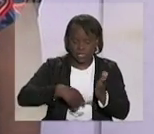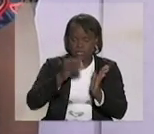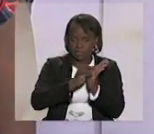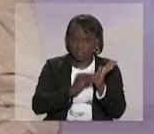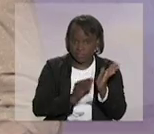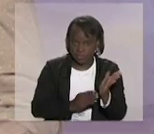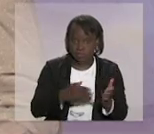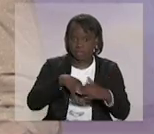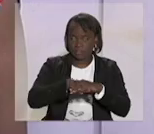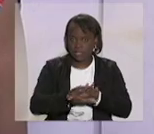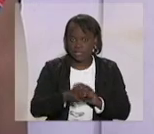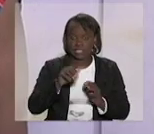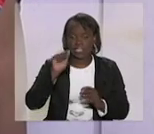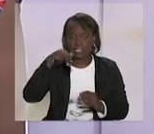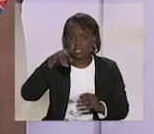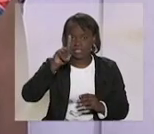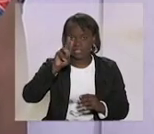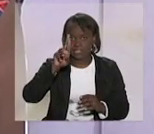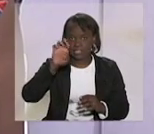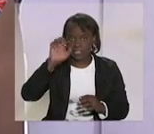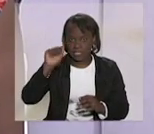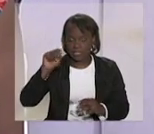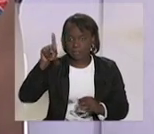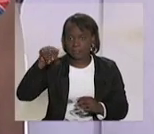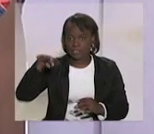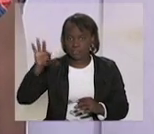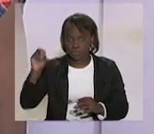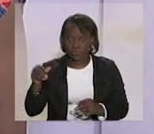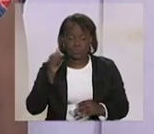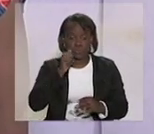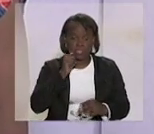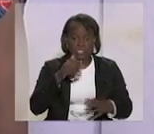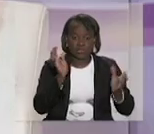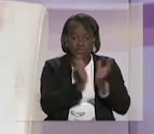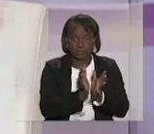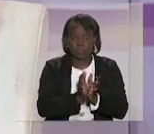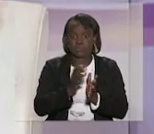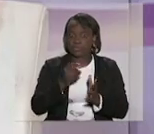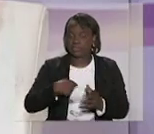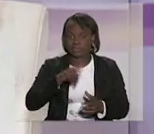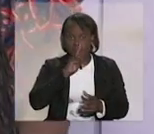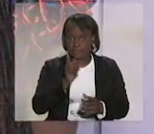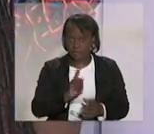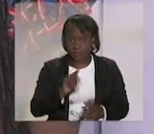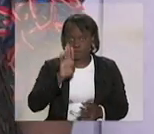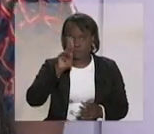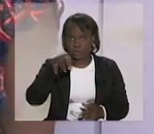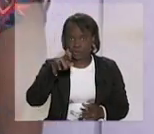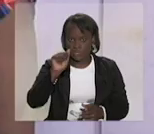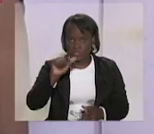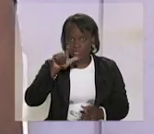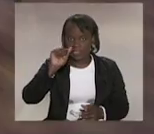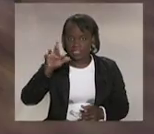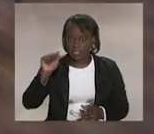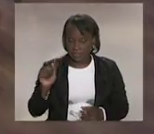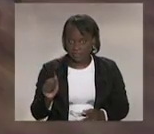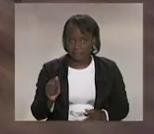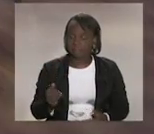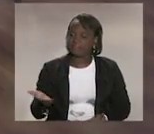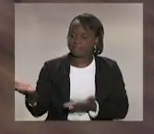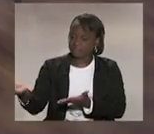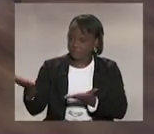Mulher, Andréa Pinto, e a integrante do coletivo Não Me Calo, Bruna de Lara. Olá, sejam